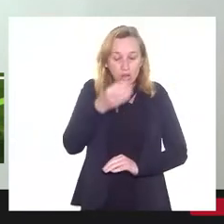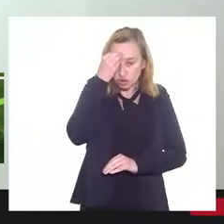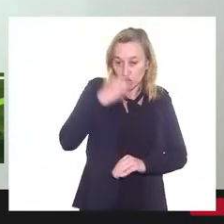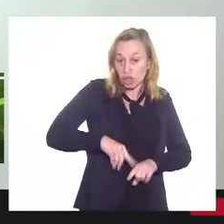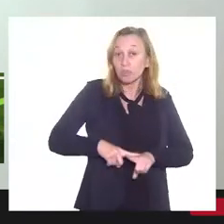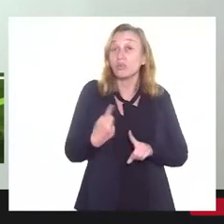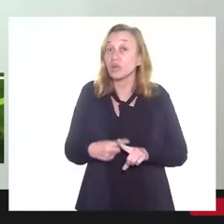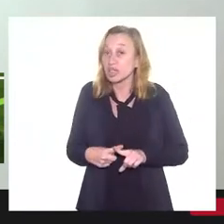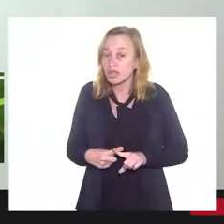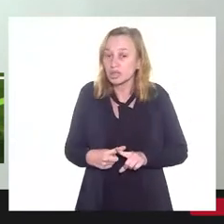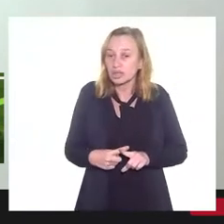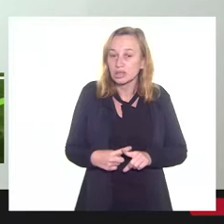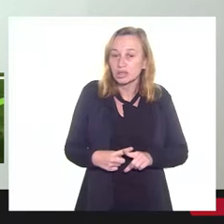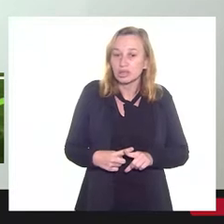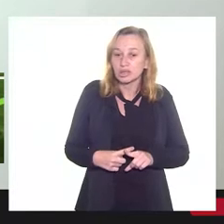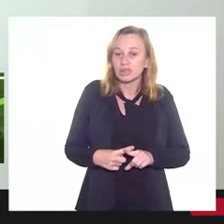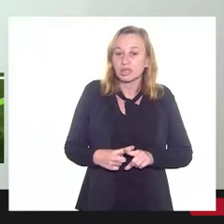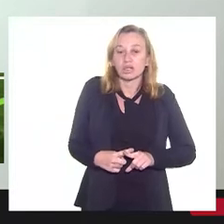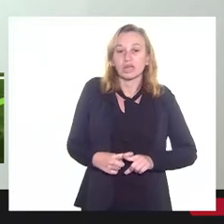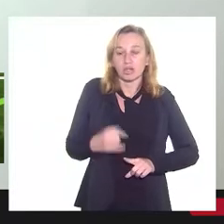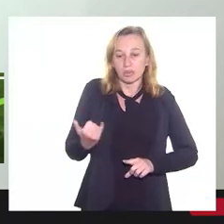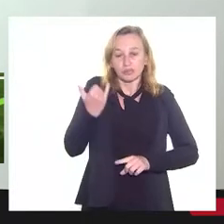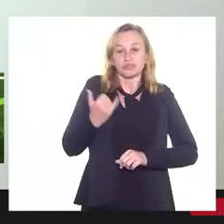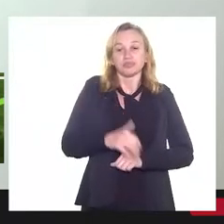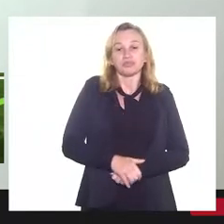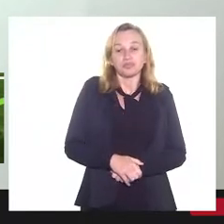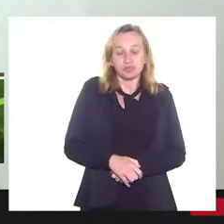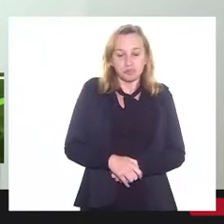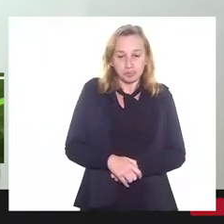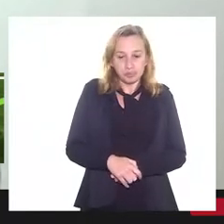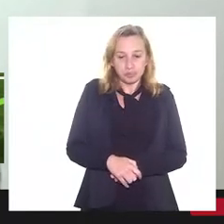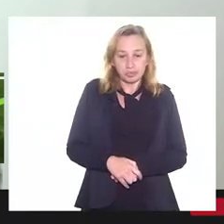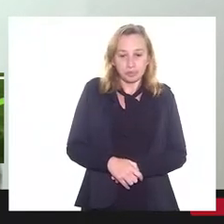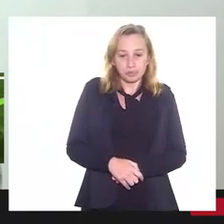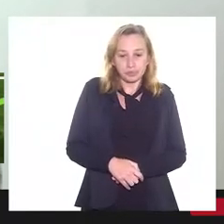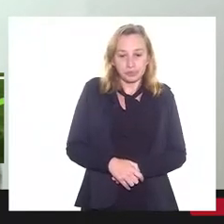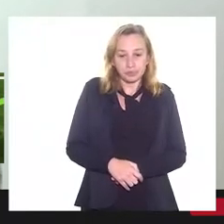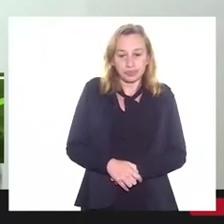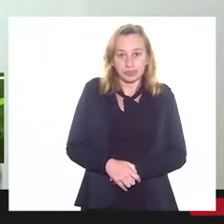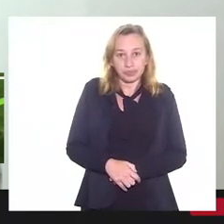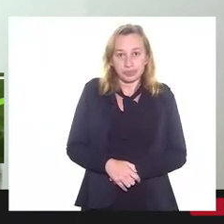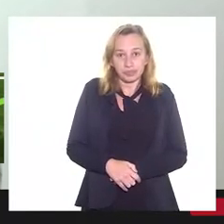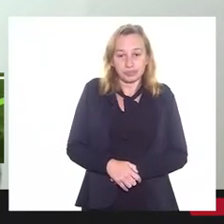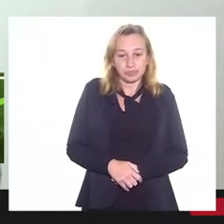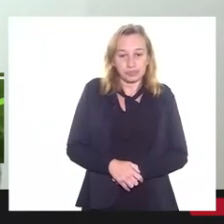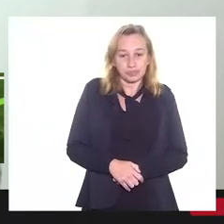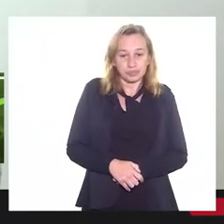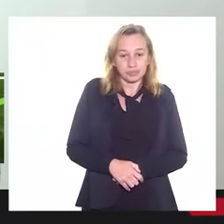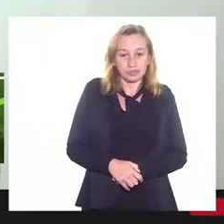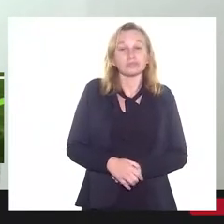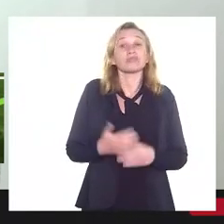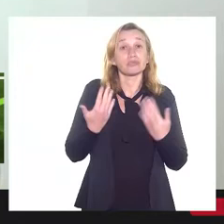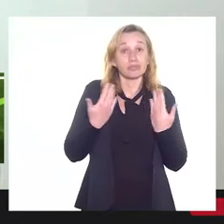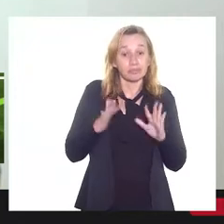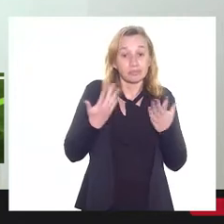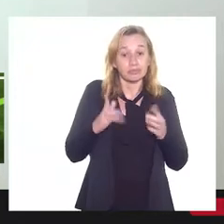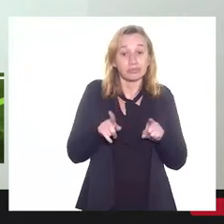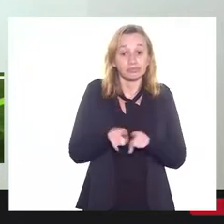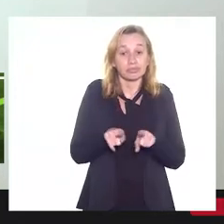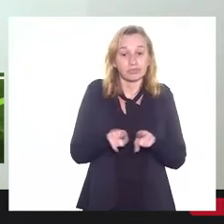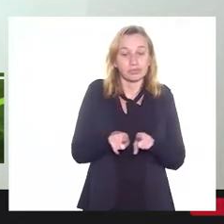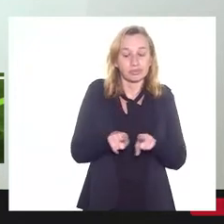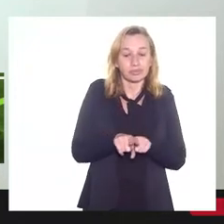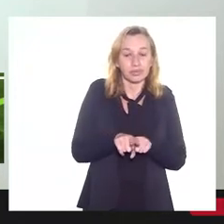desiste porque é relevante né é fazer aqui parabenizar também